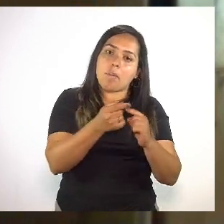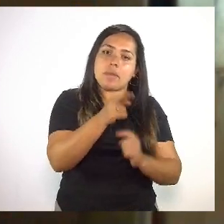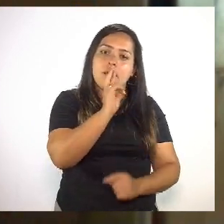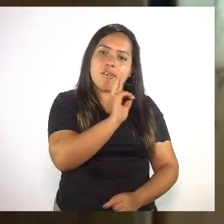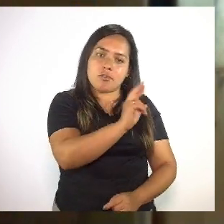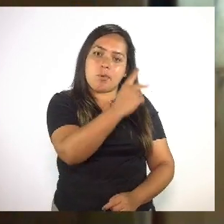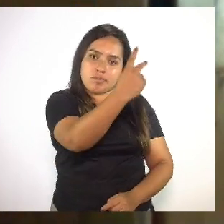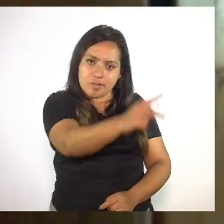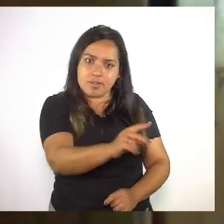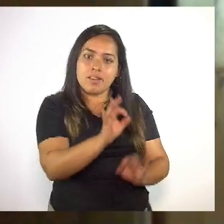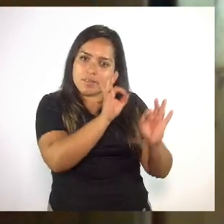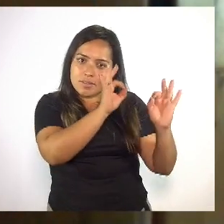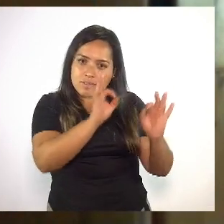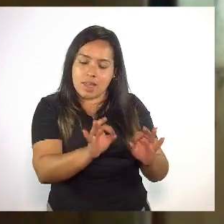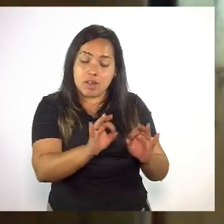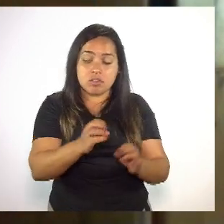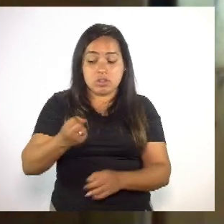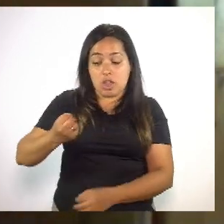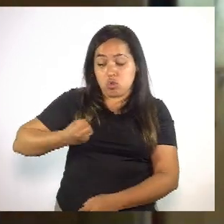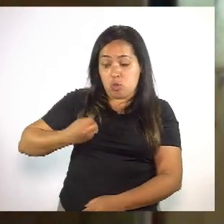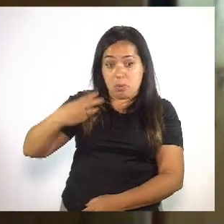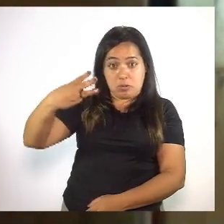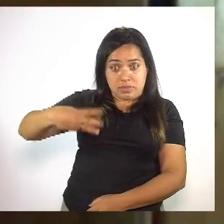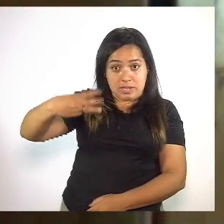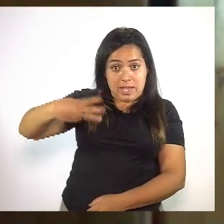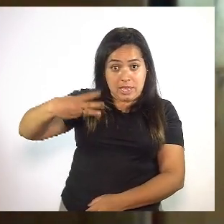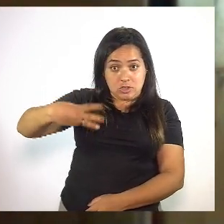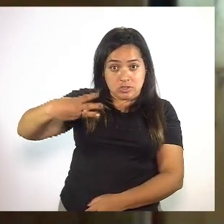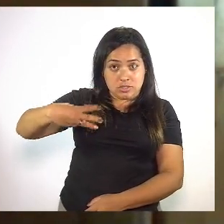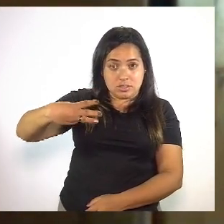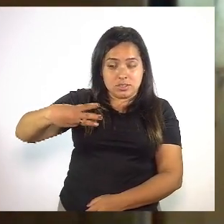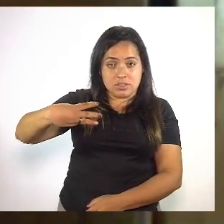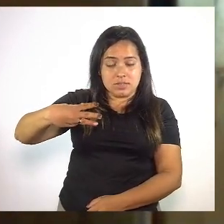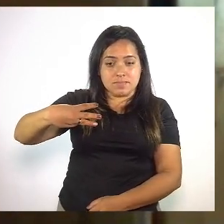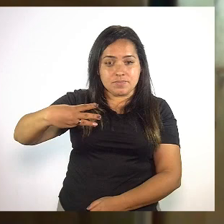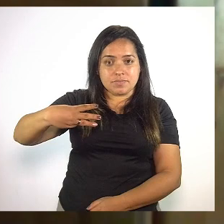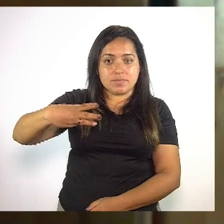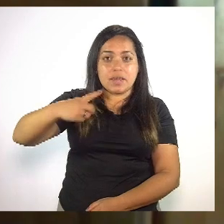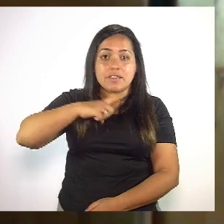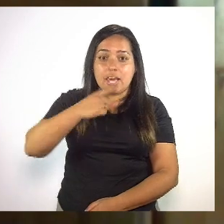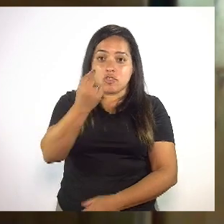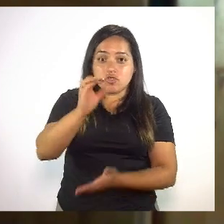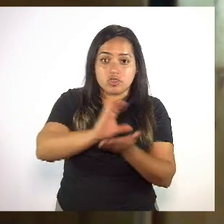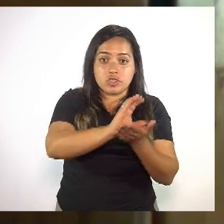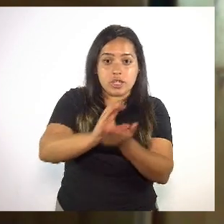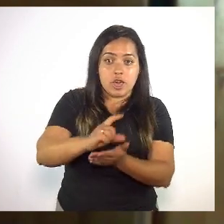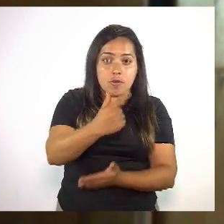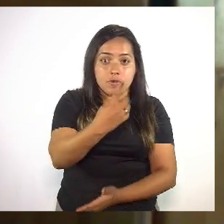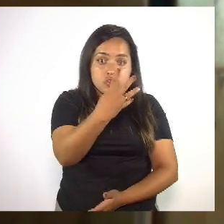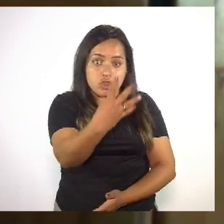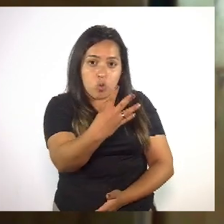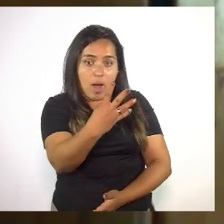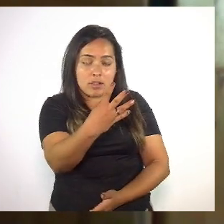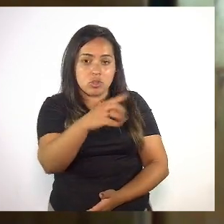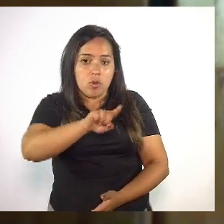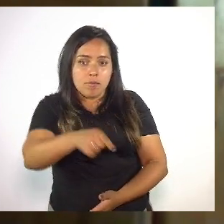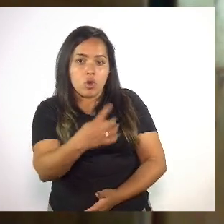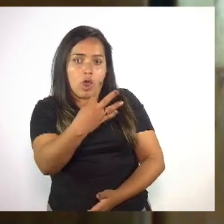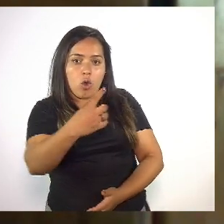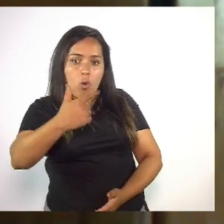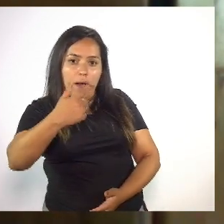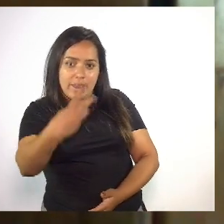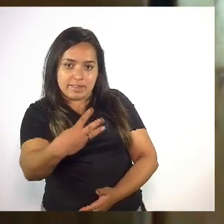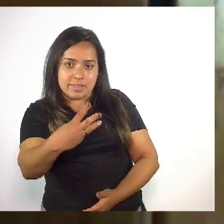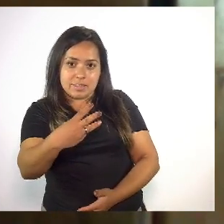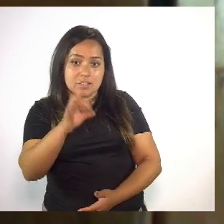4. Da irregularidade número 3, é ter investido 24, 43% em educação, não